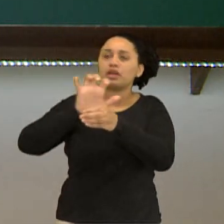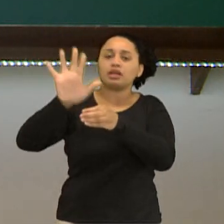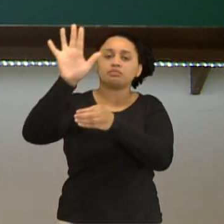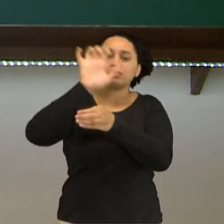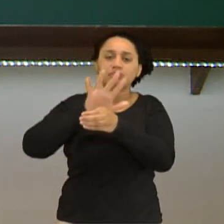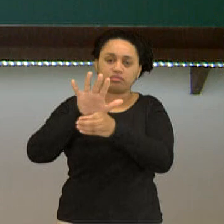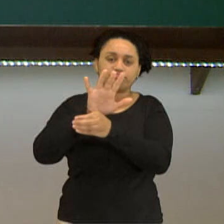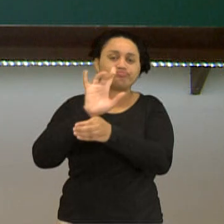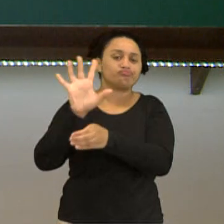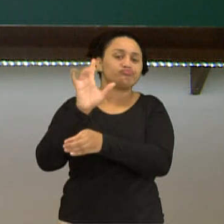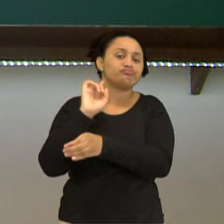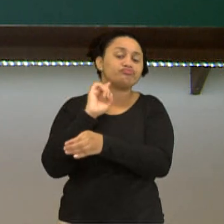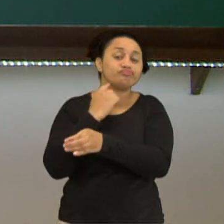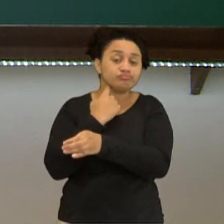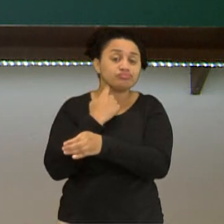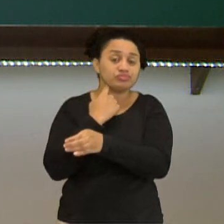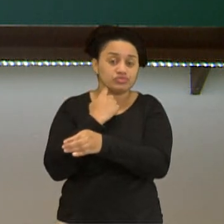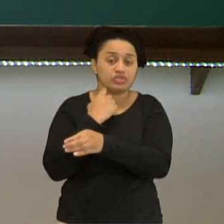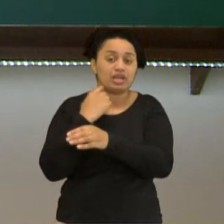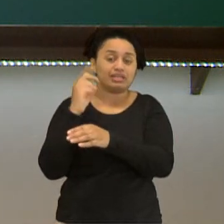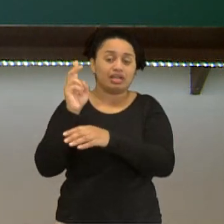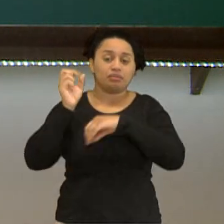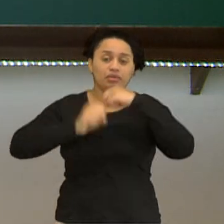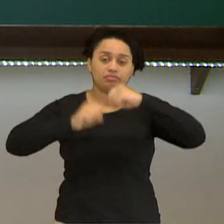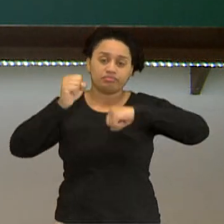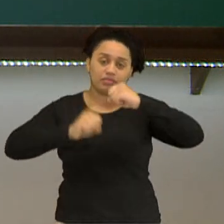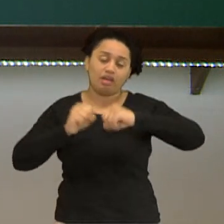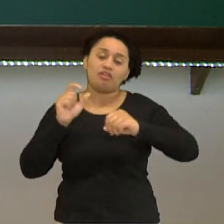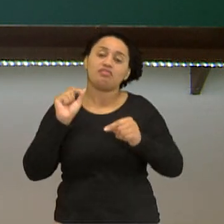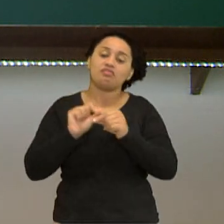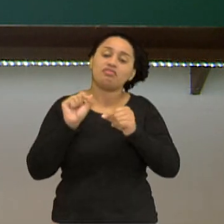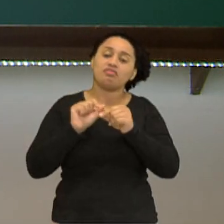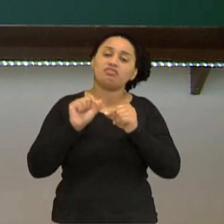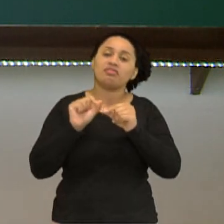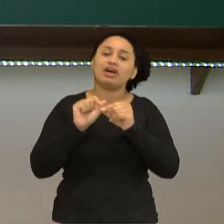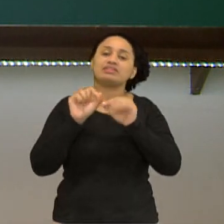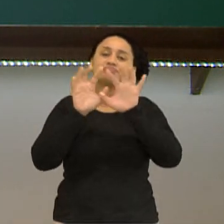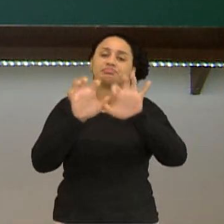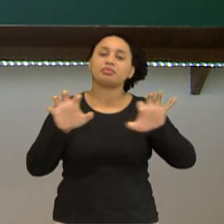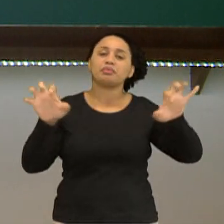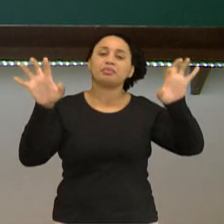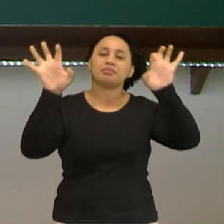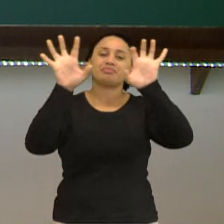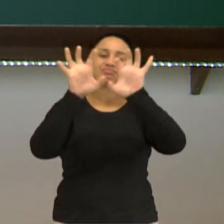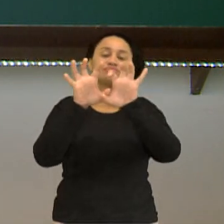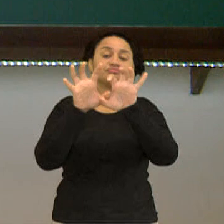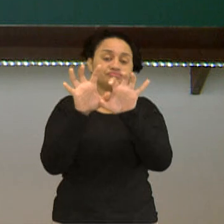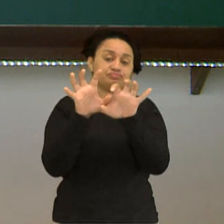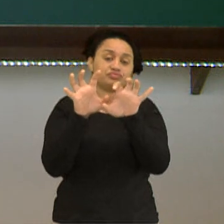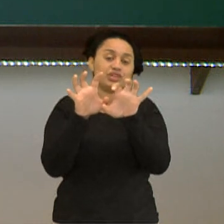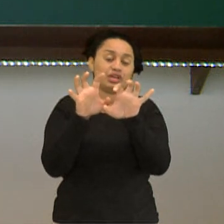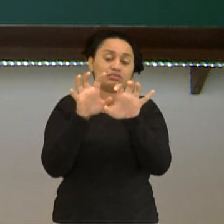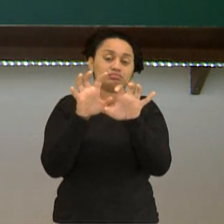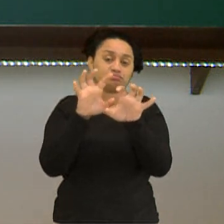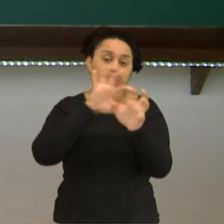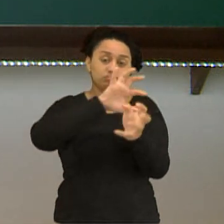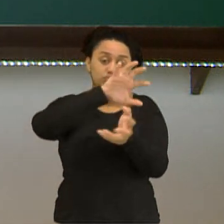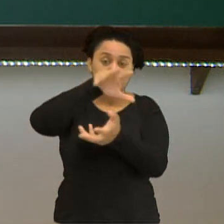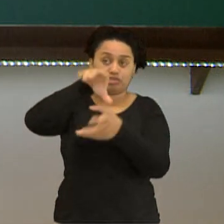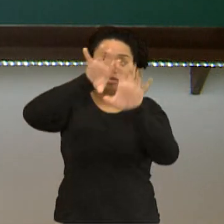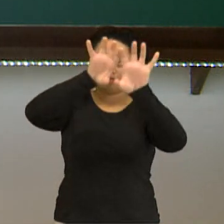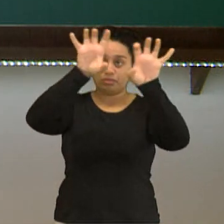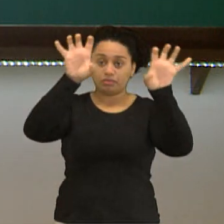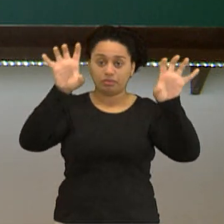industrial, contribui para a poluição da atmosfera de uma forma mais geral, mais global. O fato é que ambas